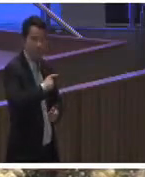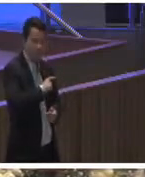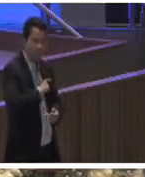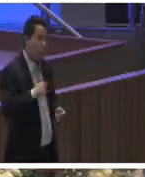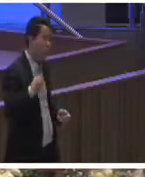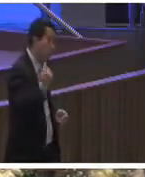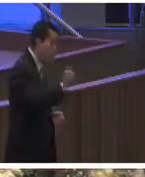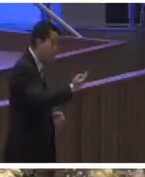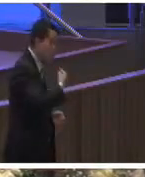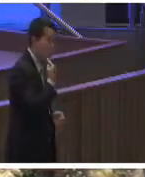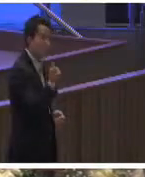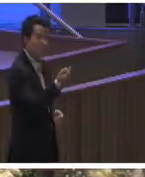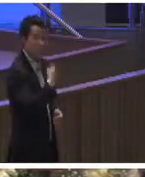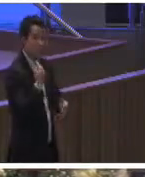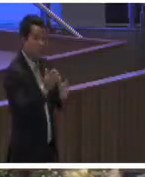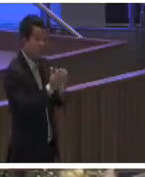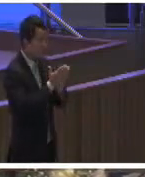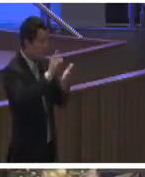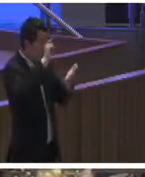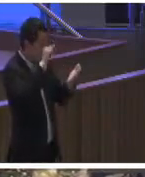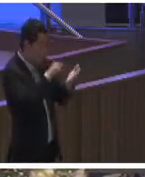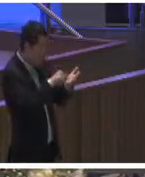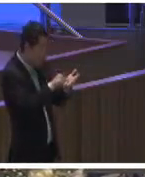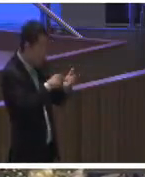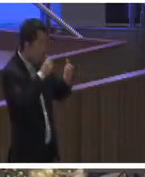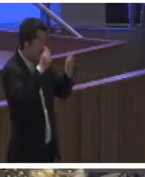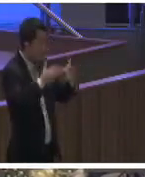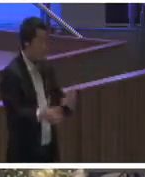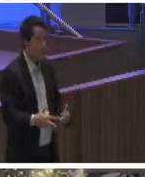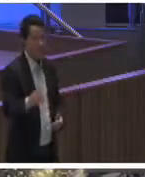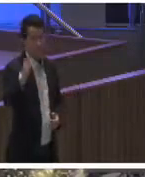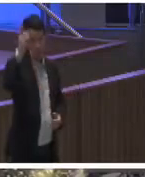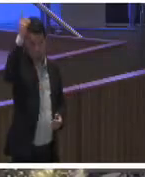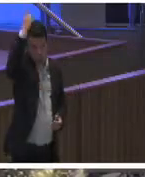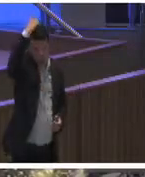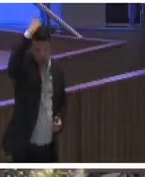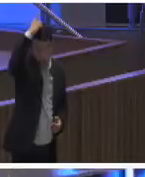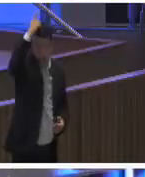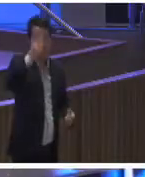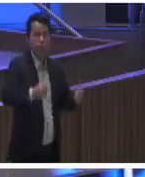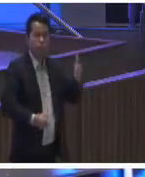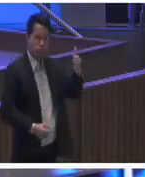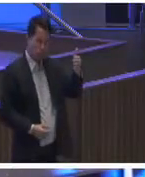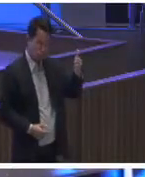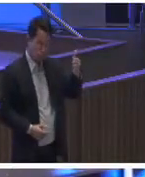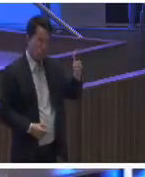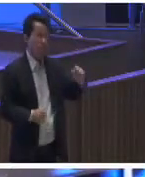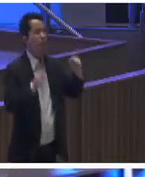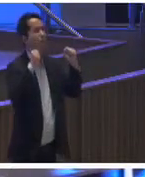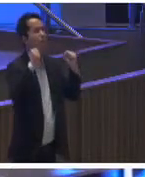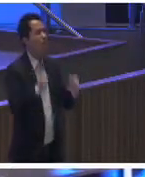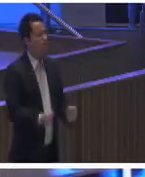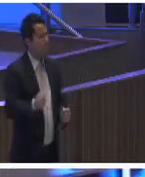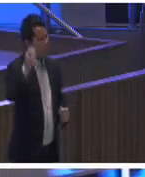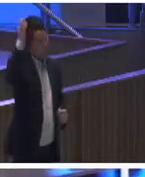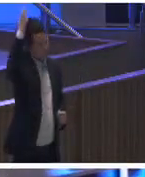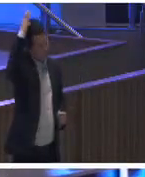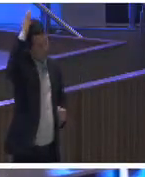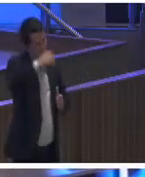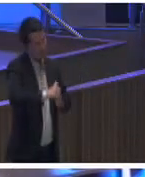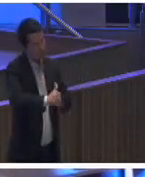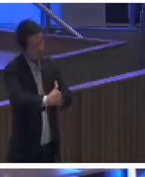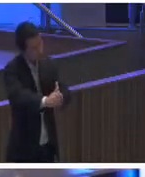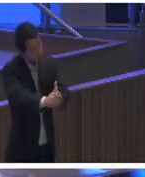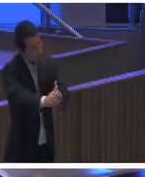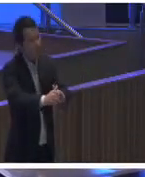de Deus, primeiro foram os carismas, depois foi naturalmente o poder do Espírito, o mover do Espírito no